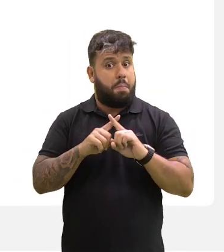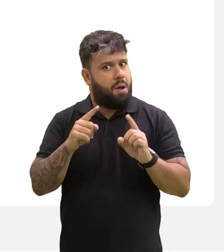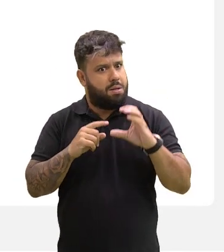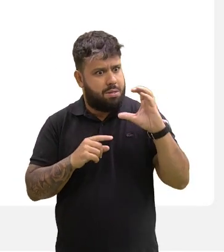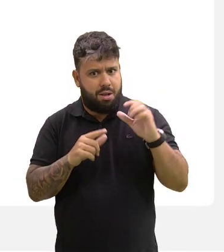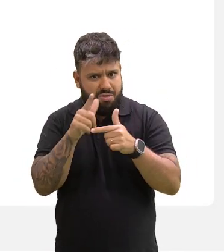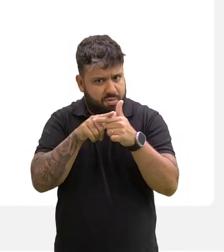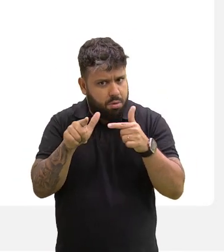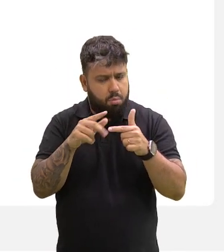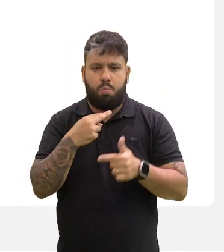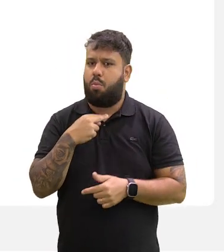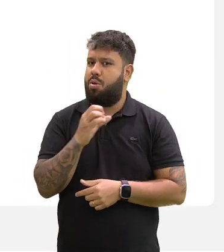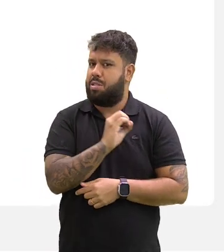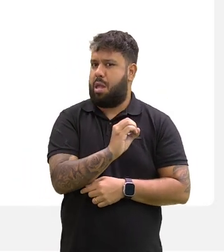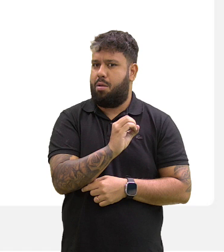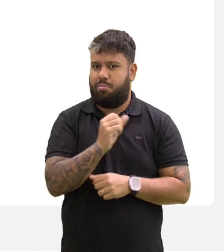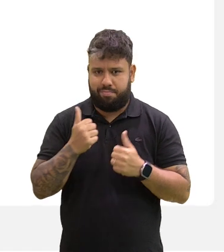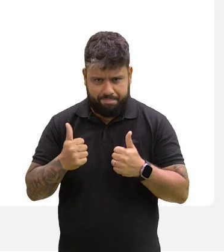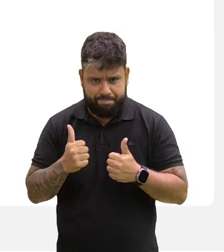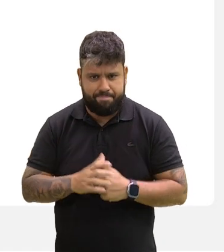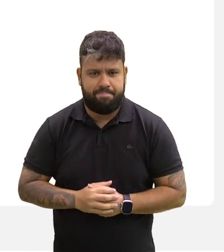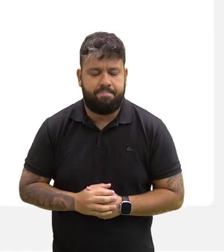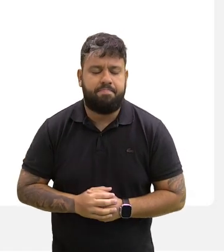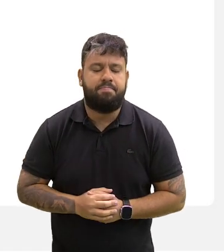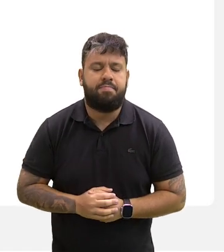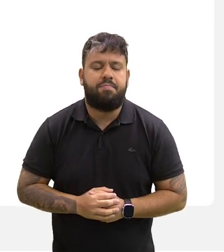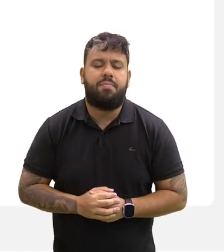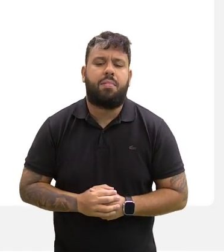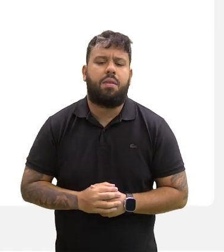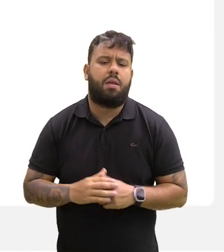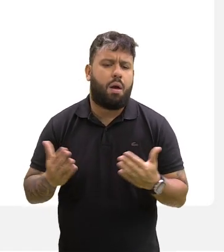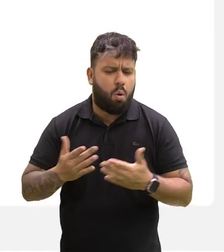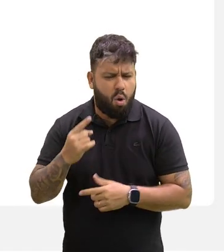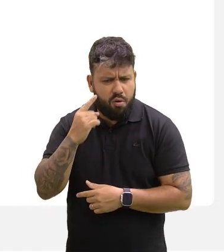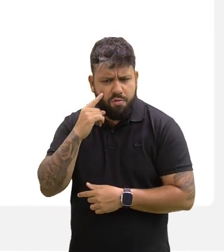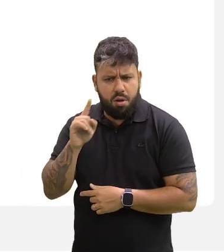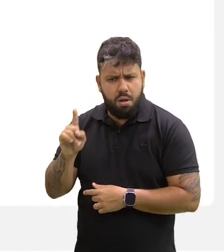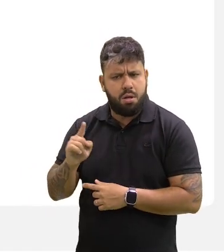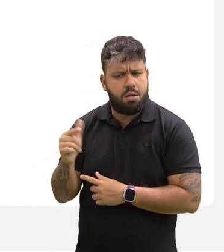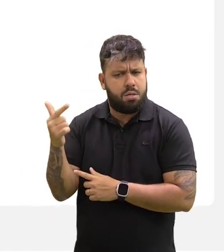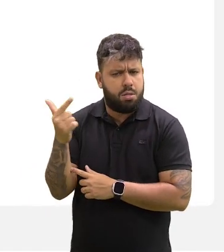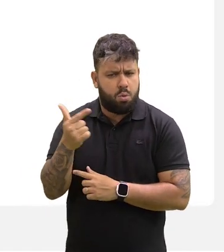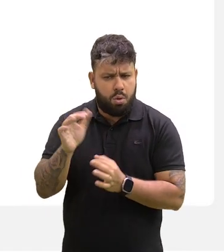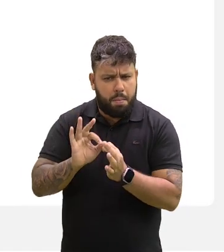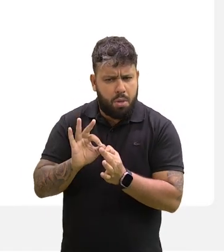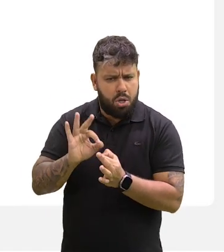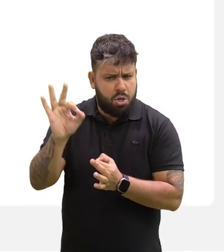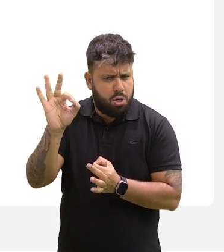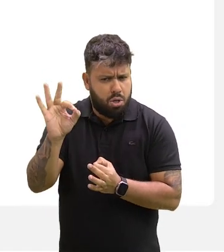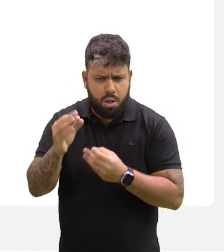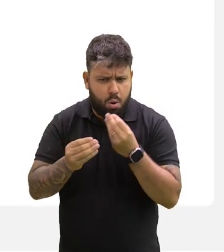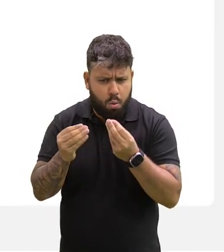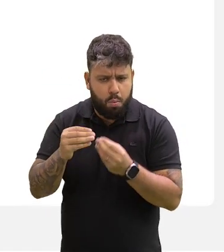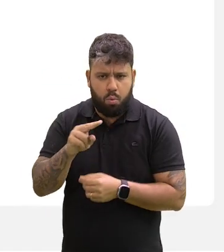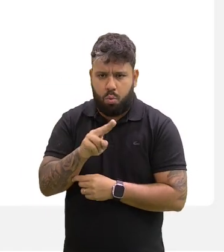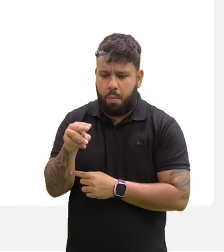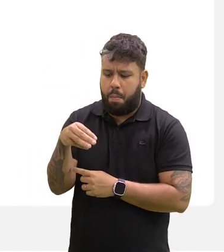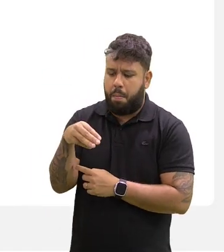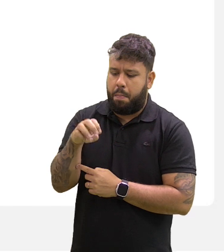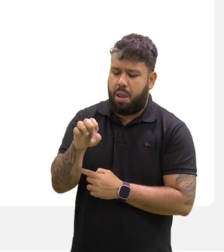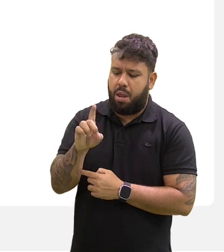c não pode ser zero, ok? Vamos então à segunda medida de centralidade, chamada agora de mediana. Vamos